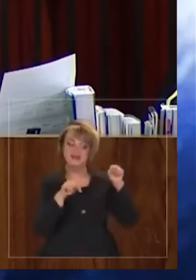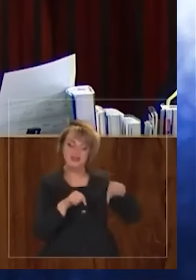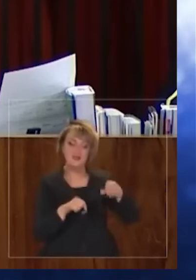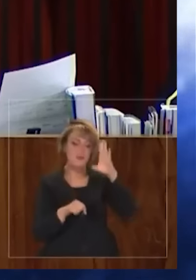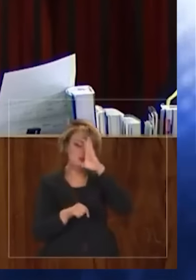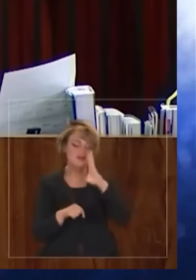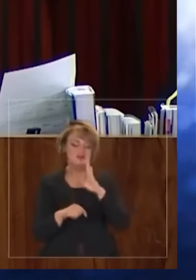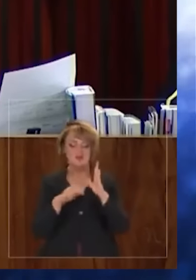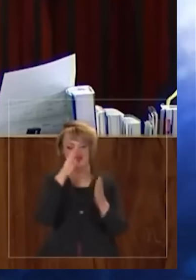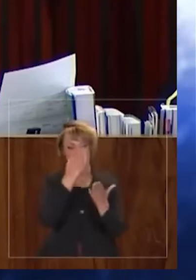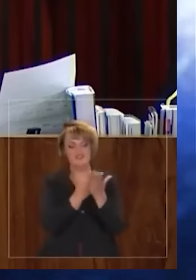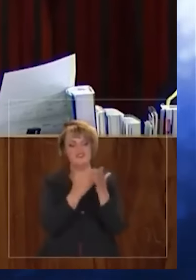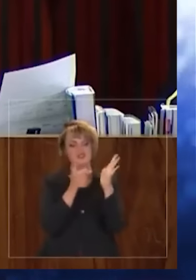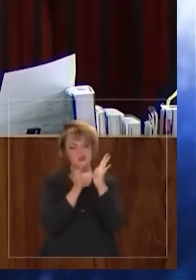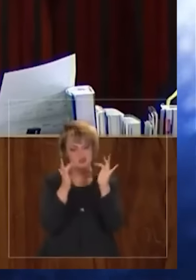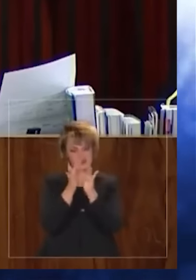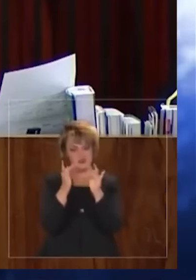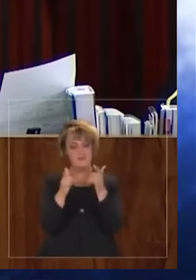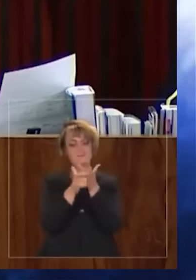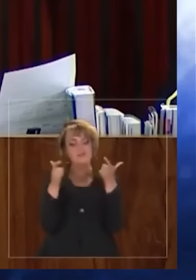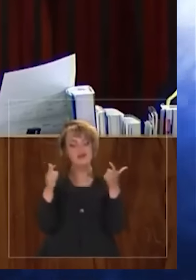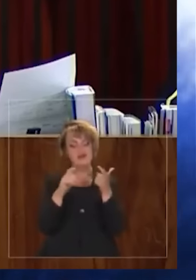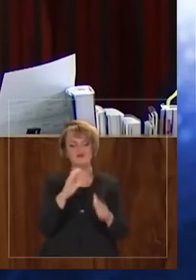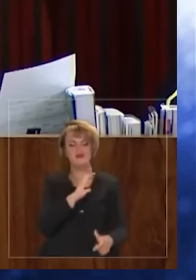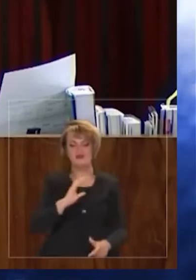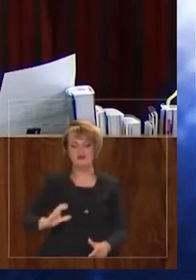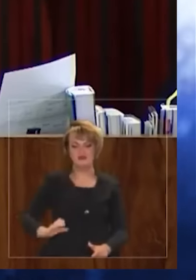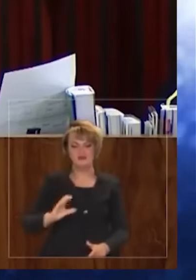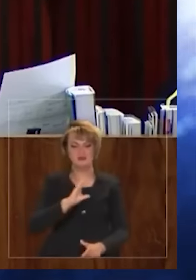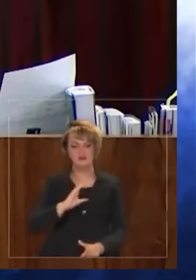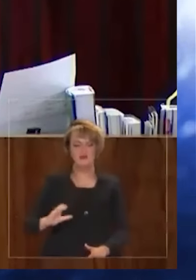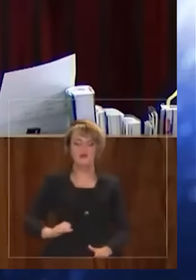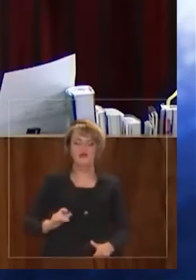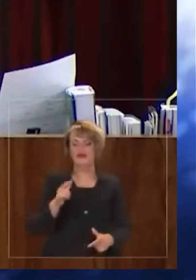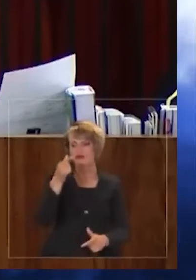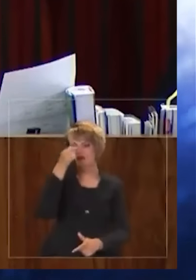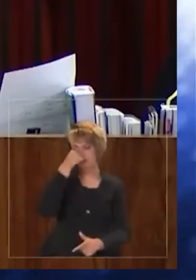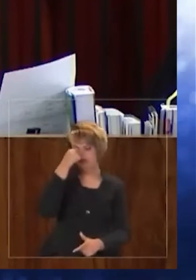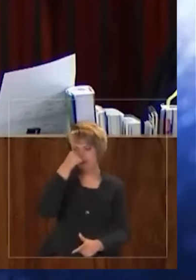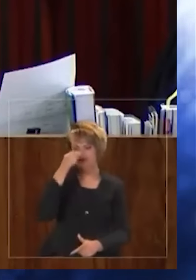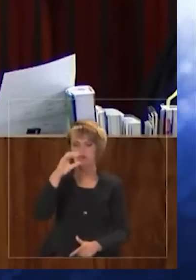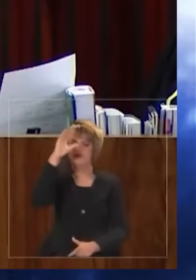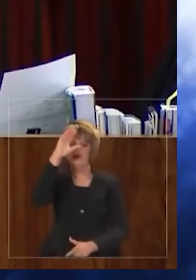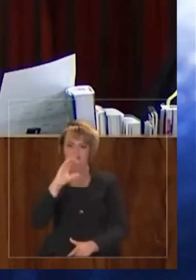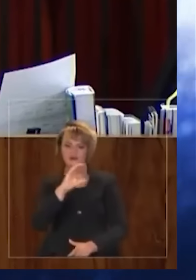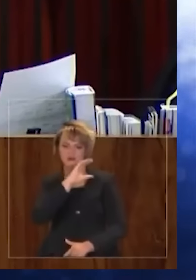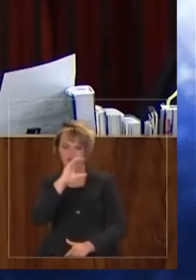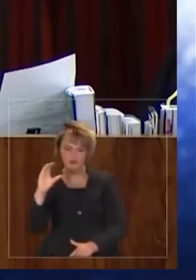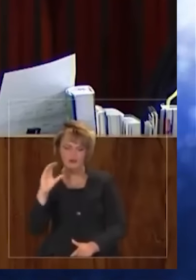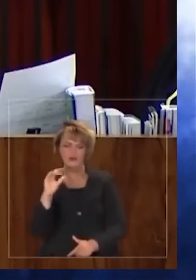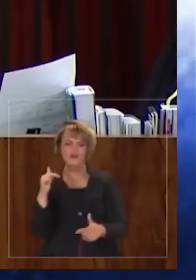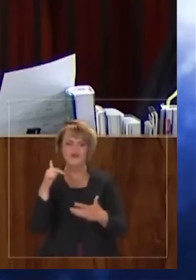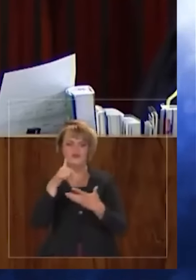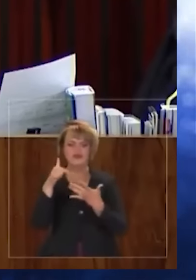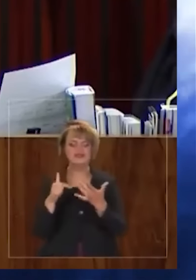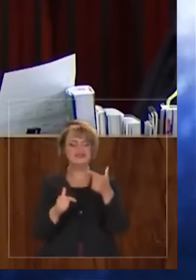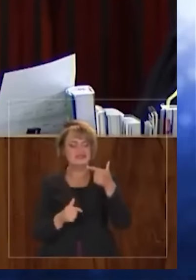noso eminentemente Cristão entre católicos evangélicos nós temos mais de